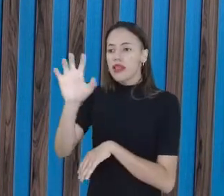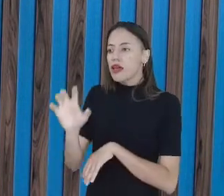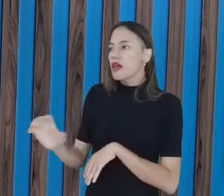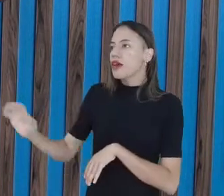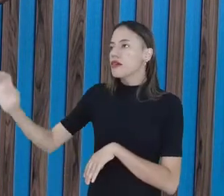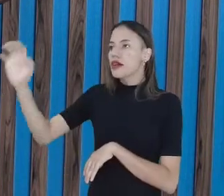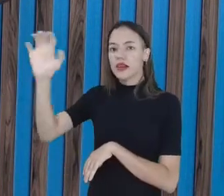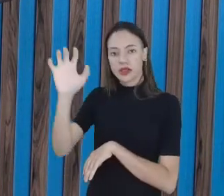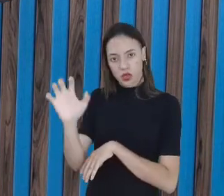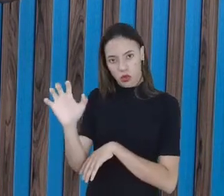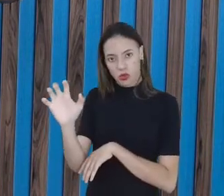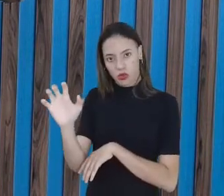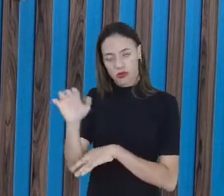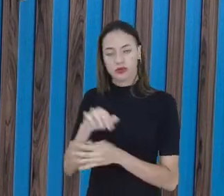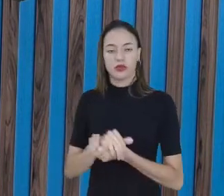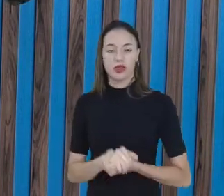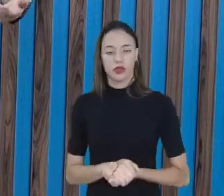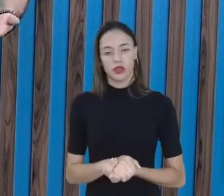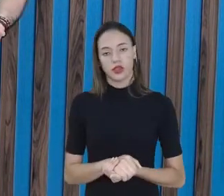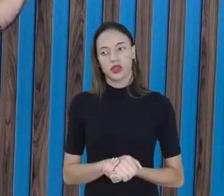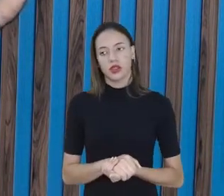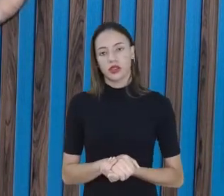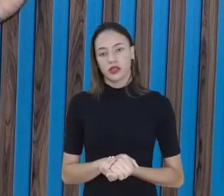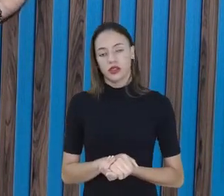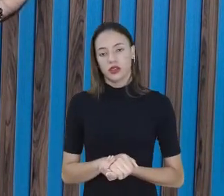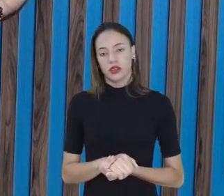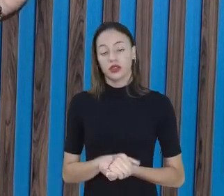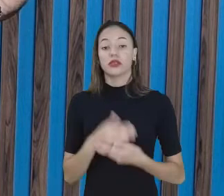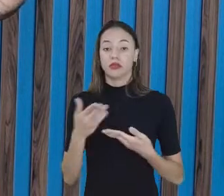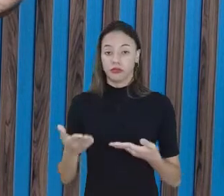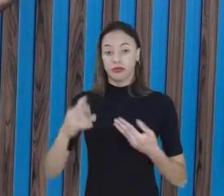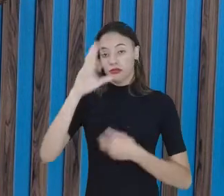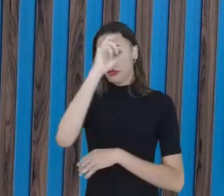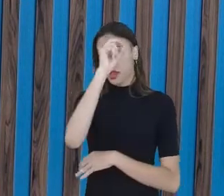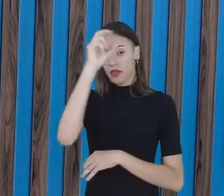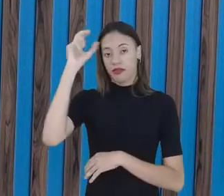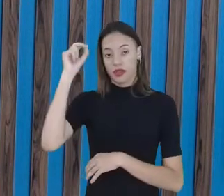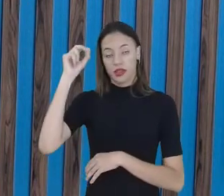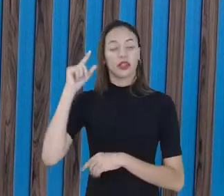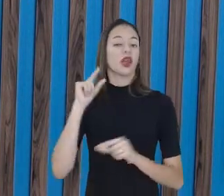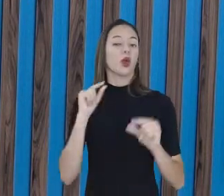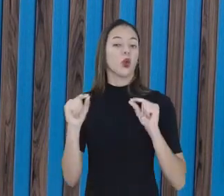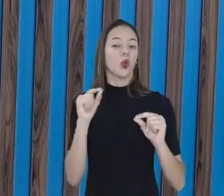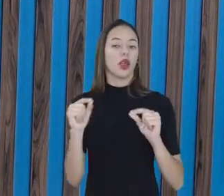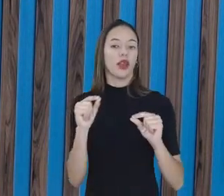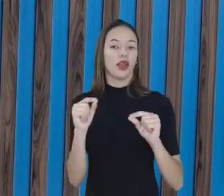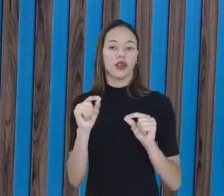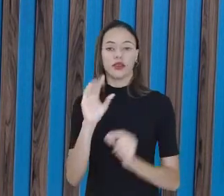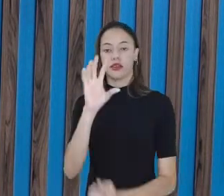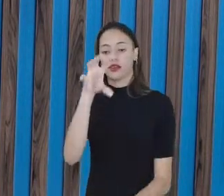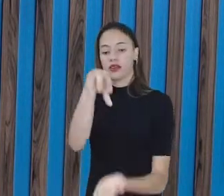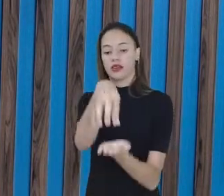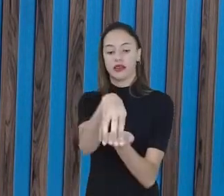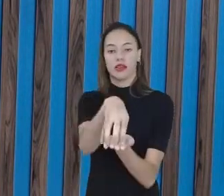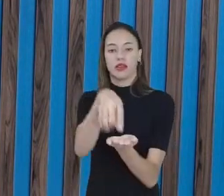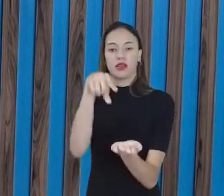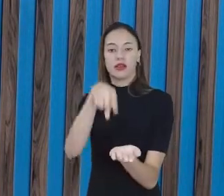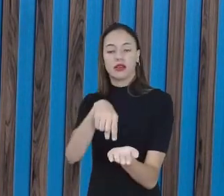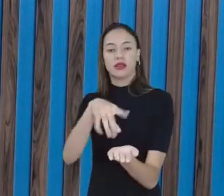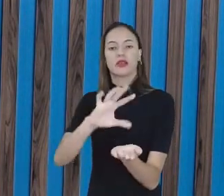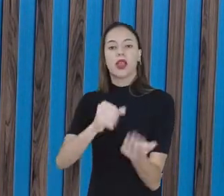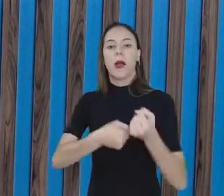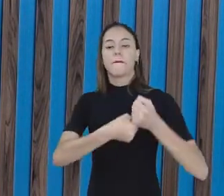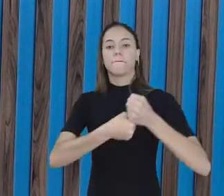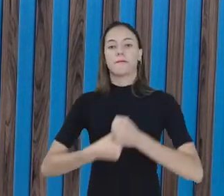federações, regiões, e no caso da prefeitura, ela é a sede do poder executivo